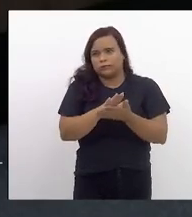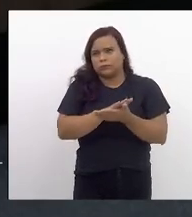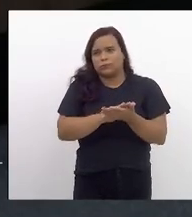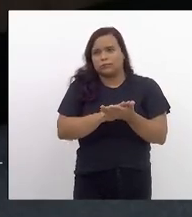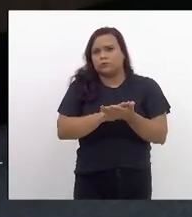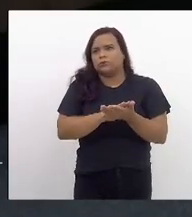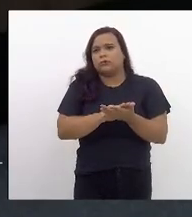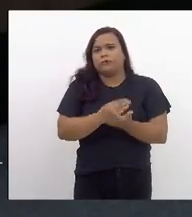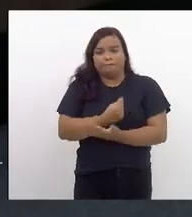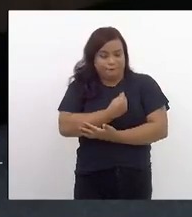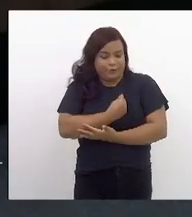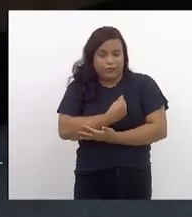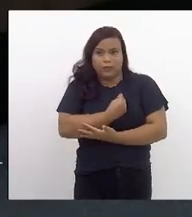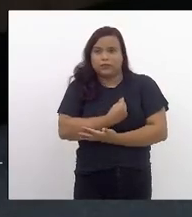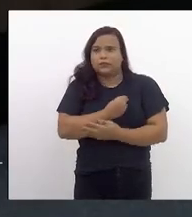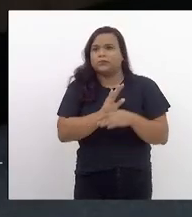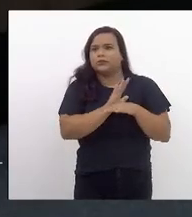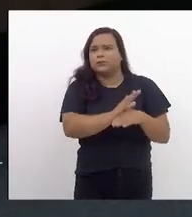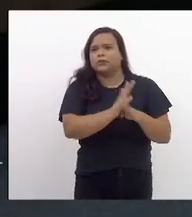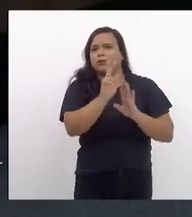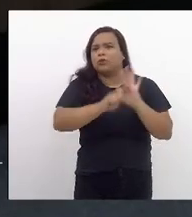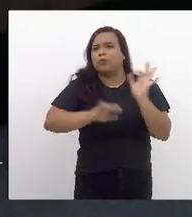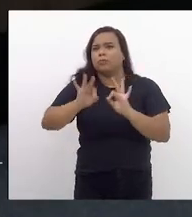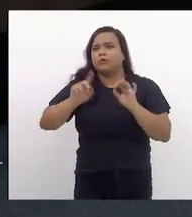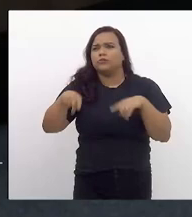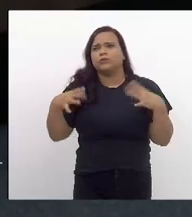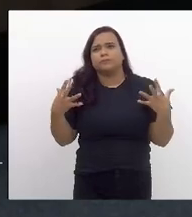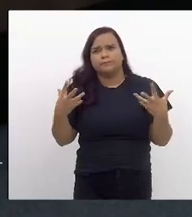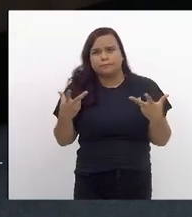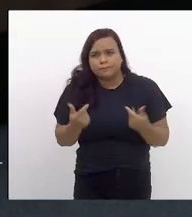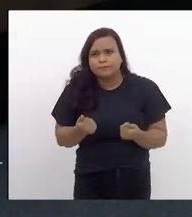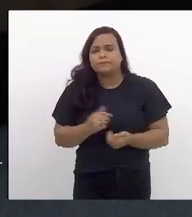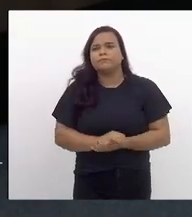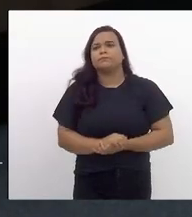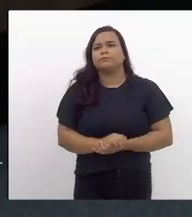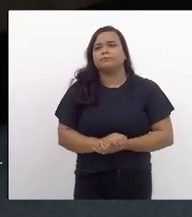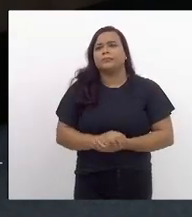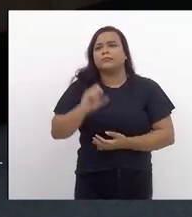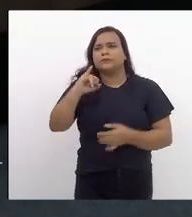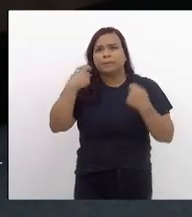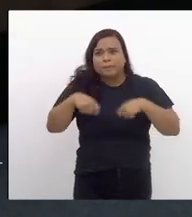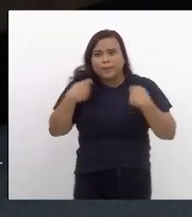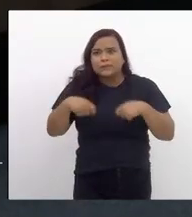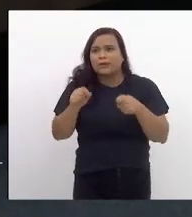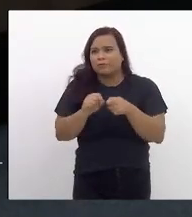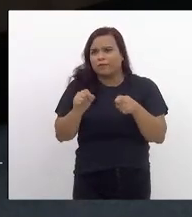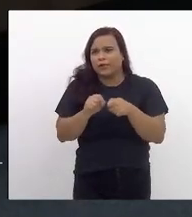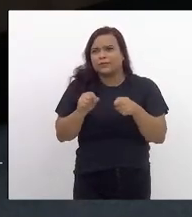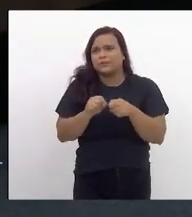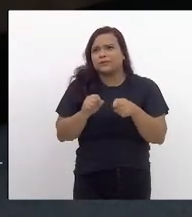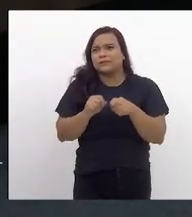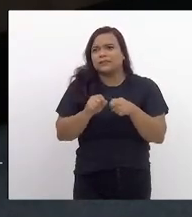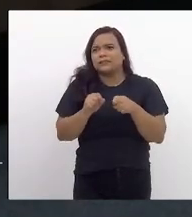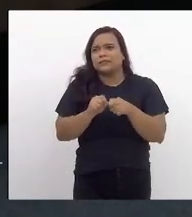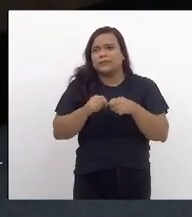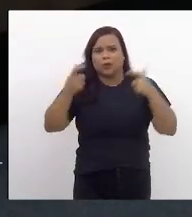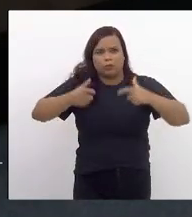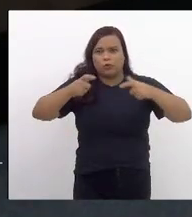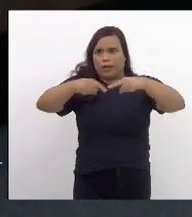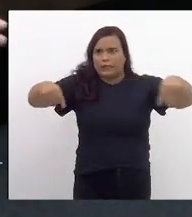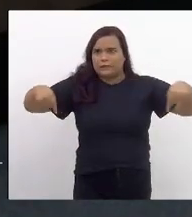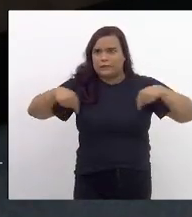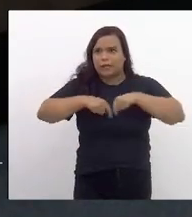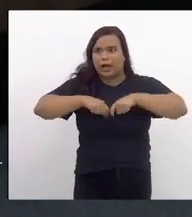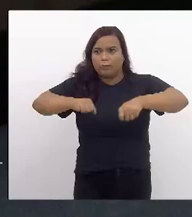a vida, nós estamos a favor da vida, o projeto é muito bom. E se precisar de fazer um auditório para amamentar neném, a gente vai fazer, porque nós não